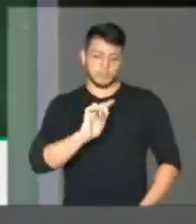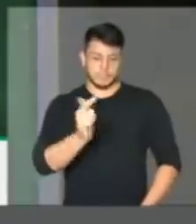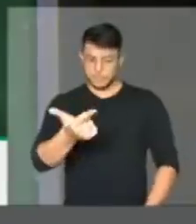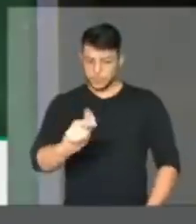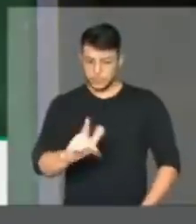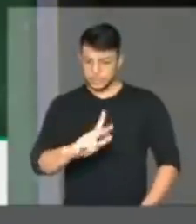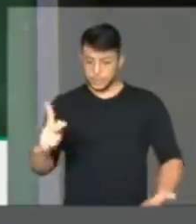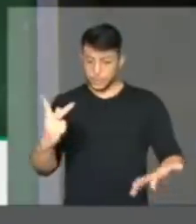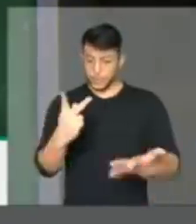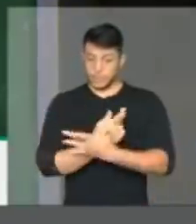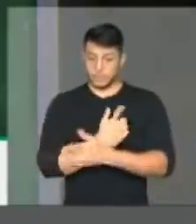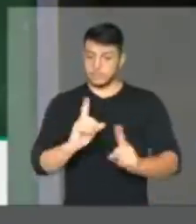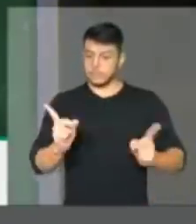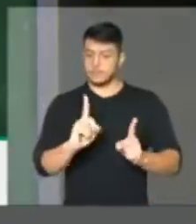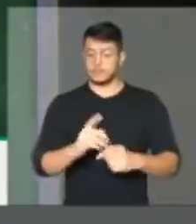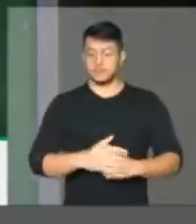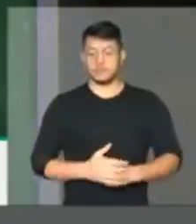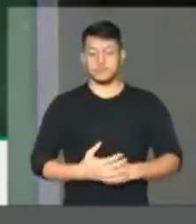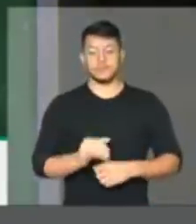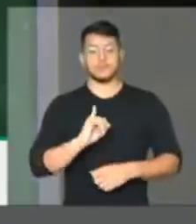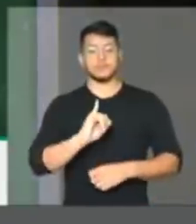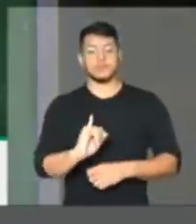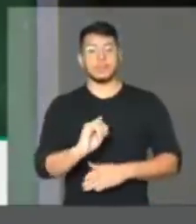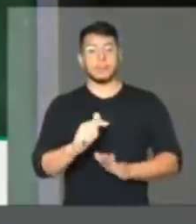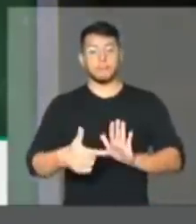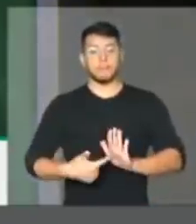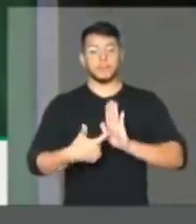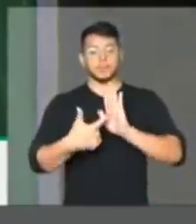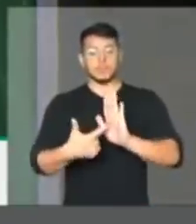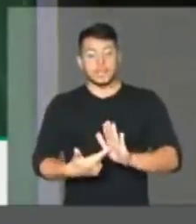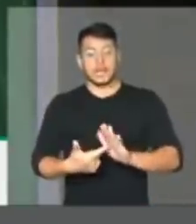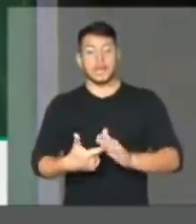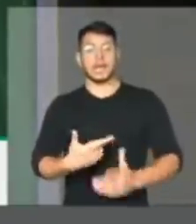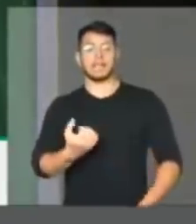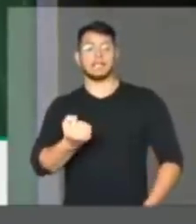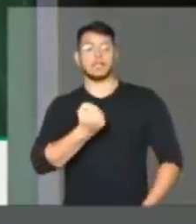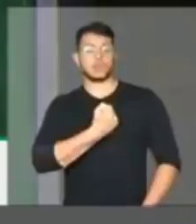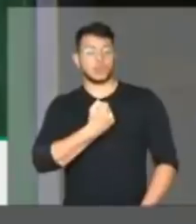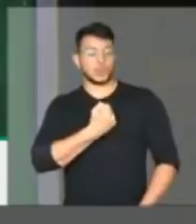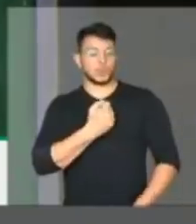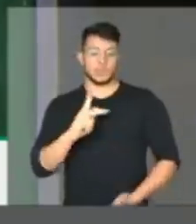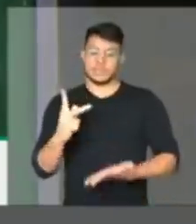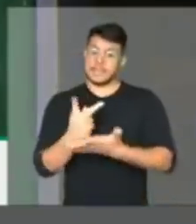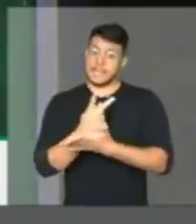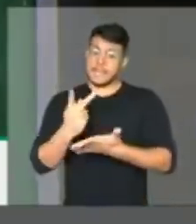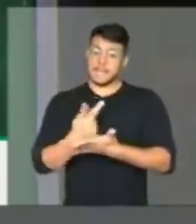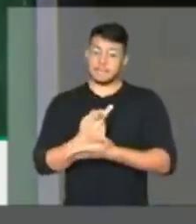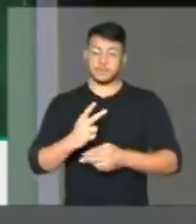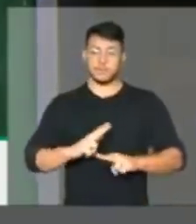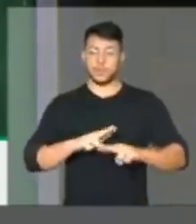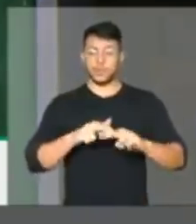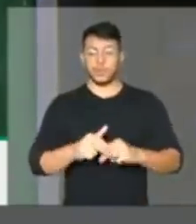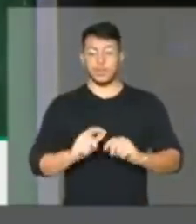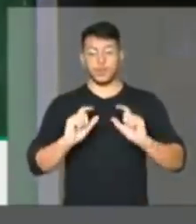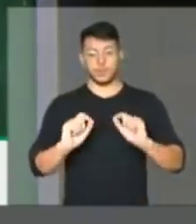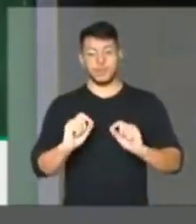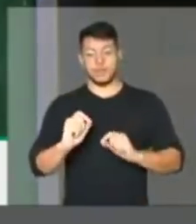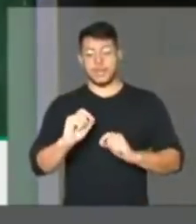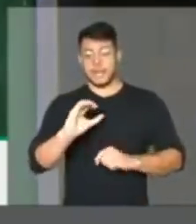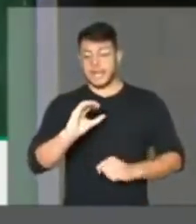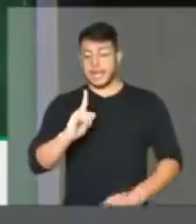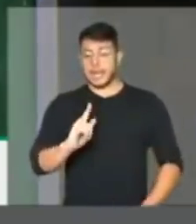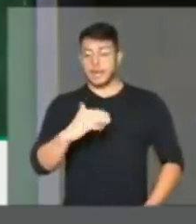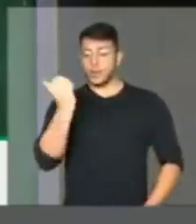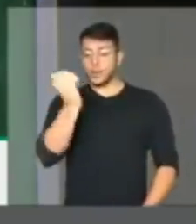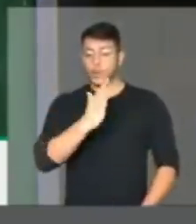Brasil. Citar números absolutos leva o público a erro, porque é óbvio que o Brasil vai estar